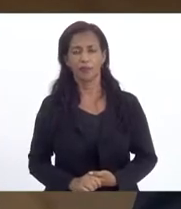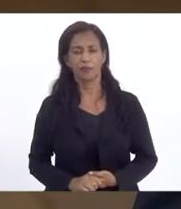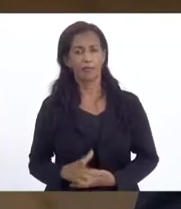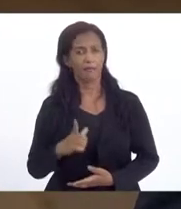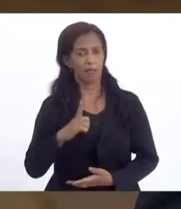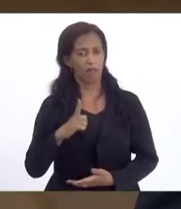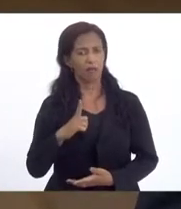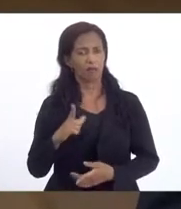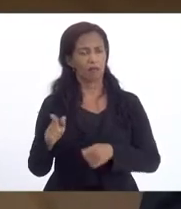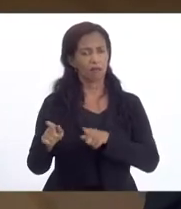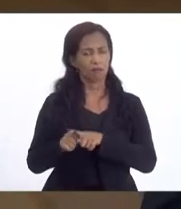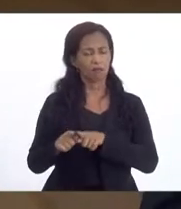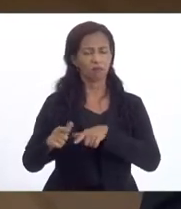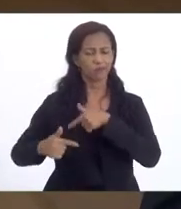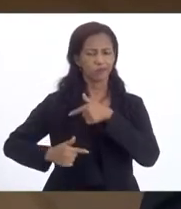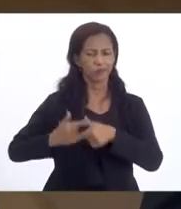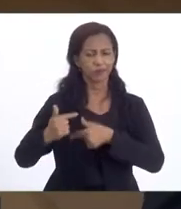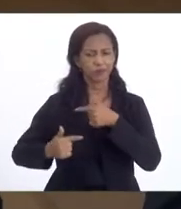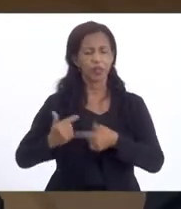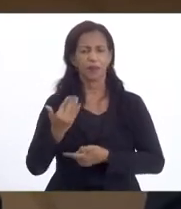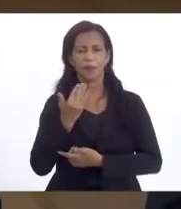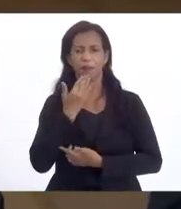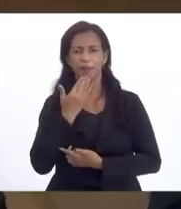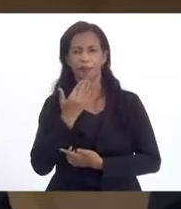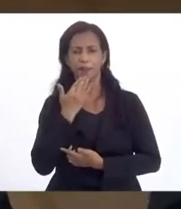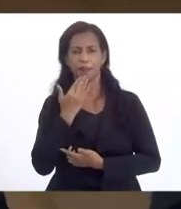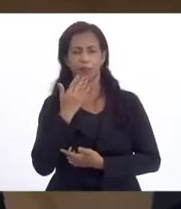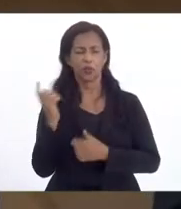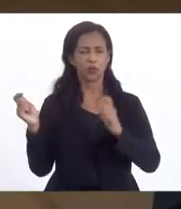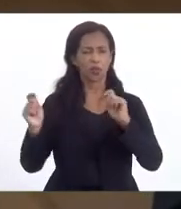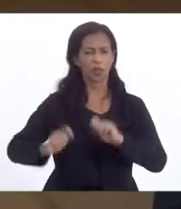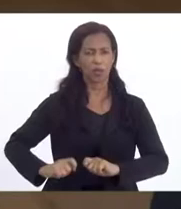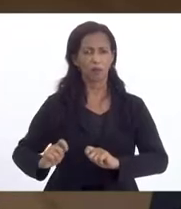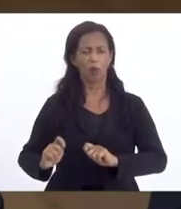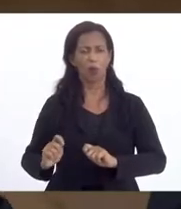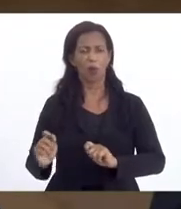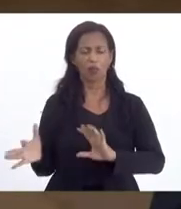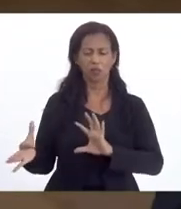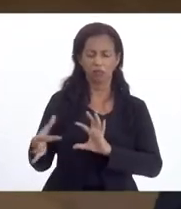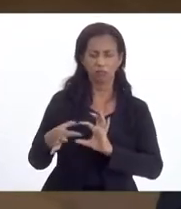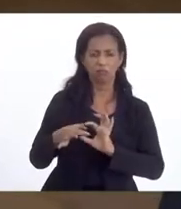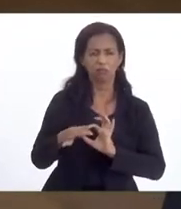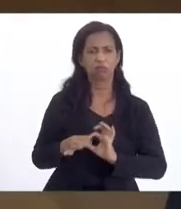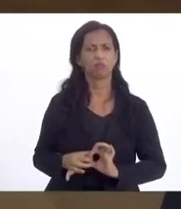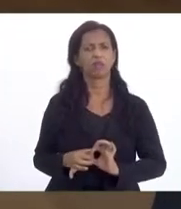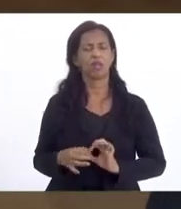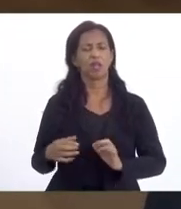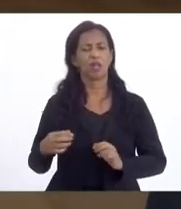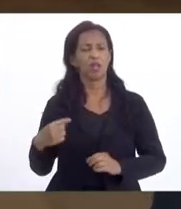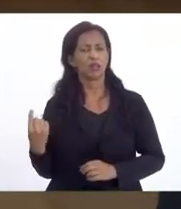tem demandado e pedido que a gente possa equalizar, na verdade,